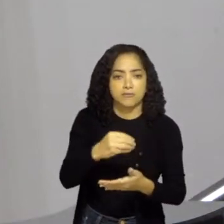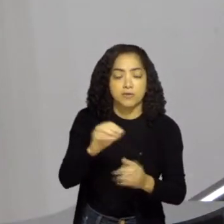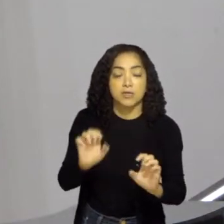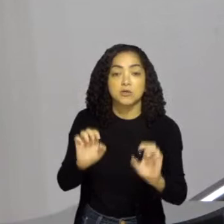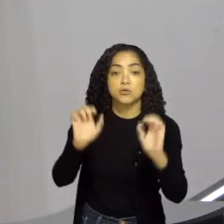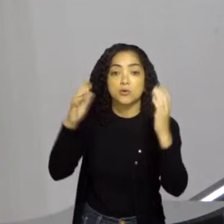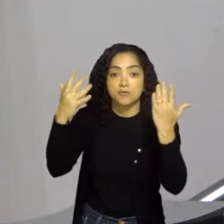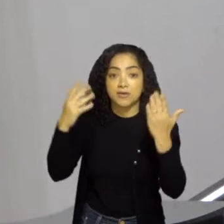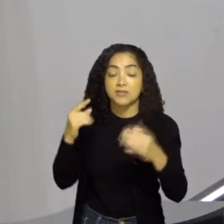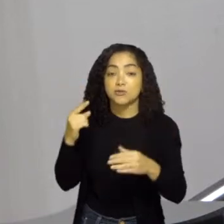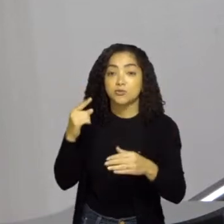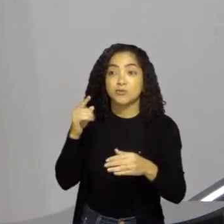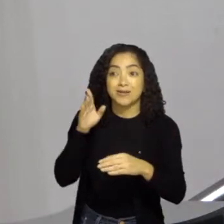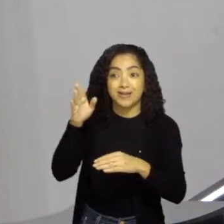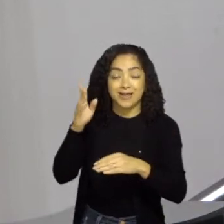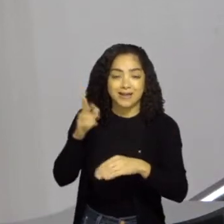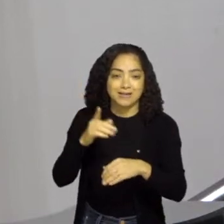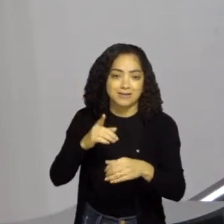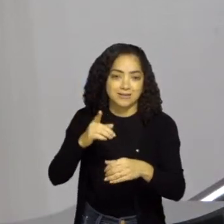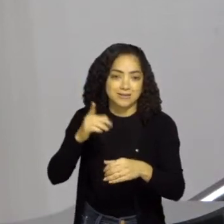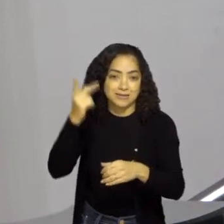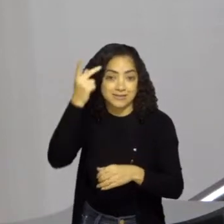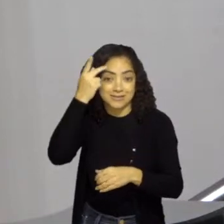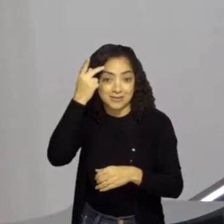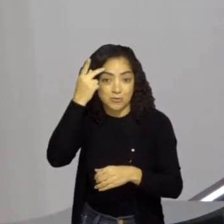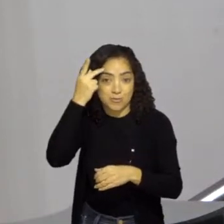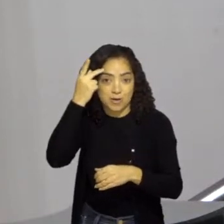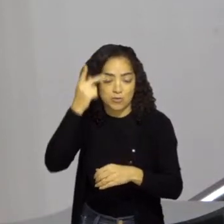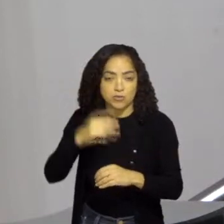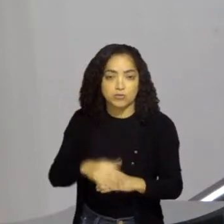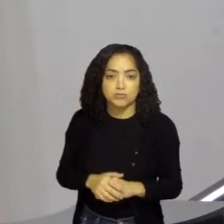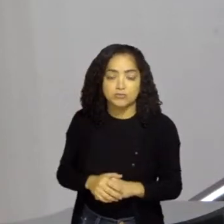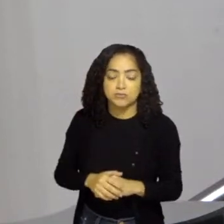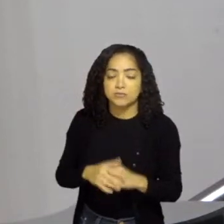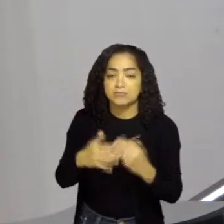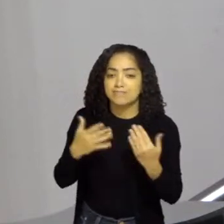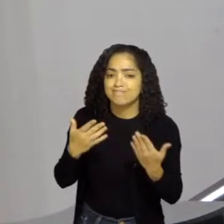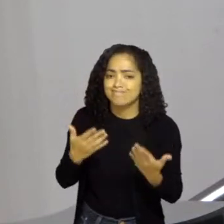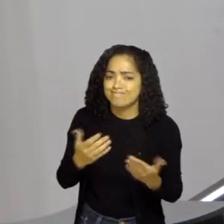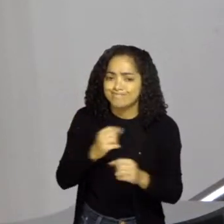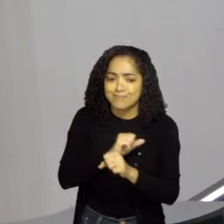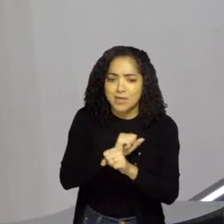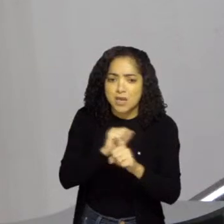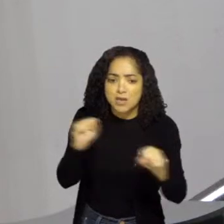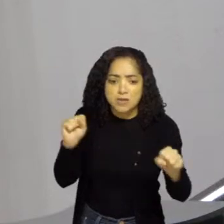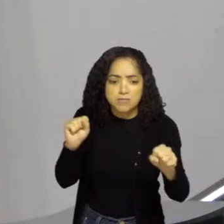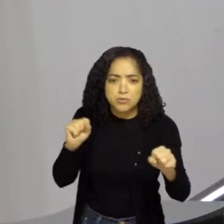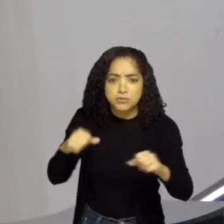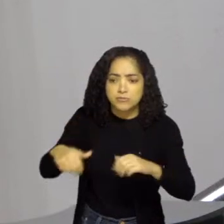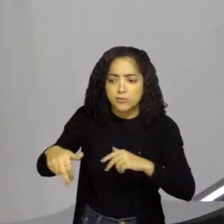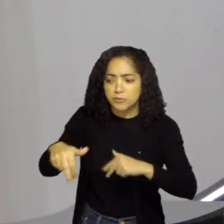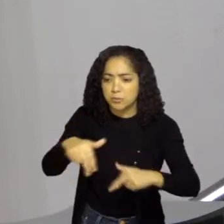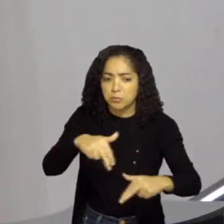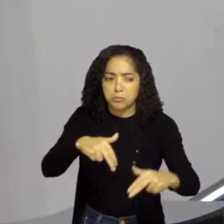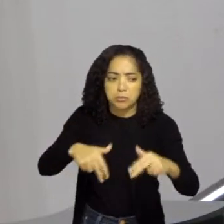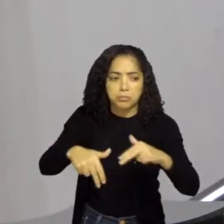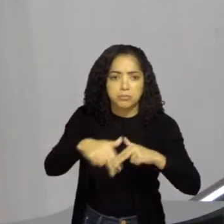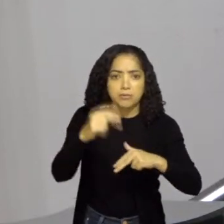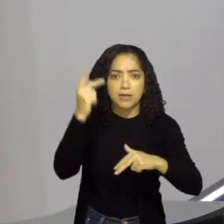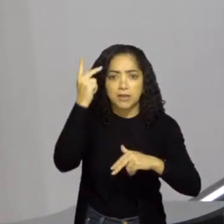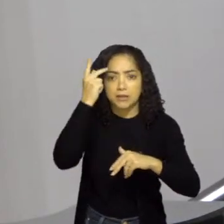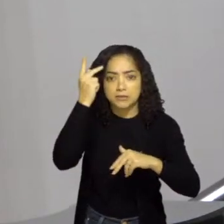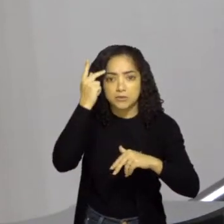em São Paulo, e está quase impossível andar na cidade de São